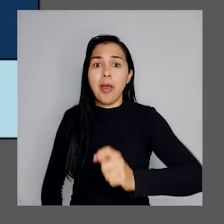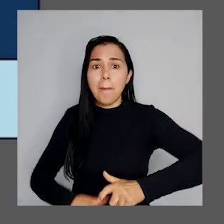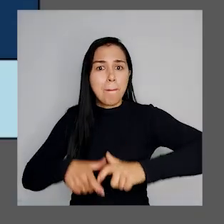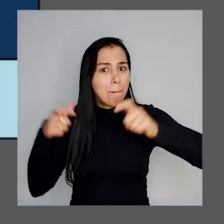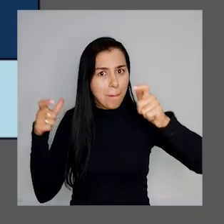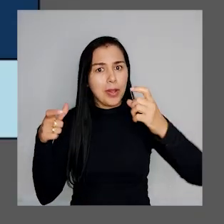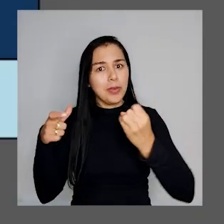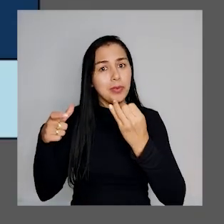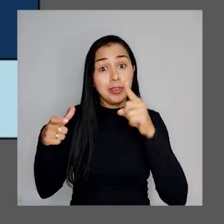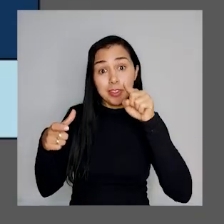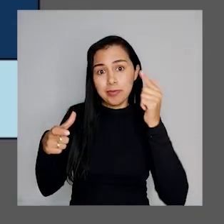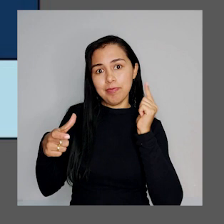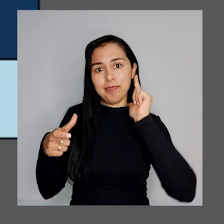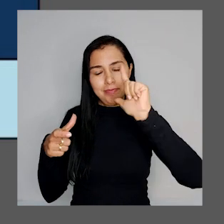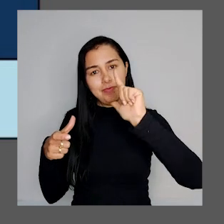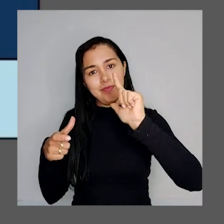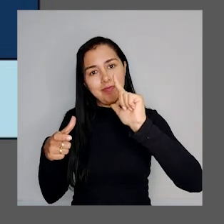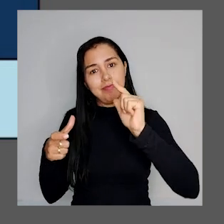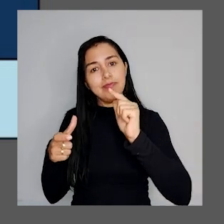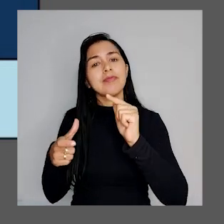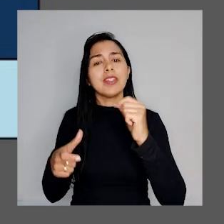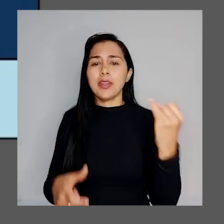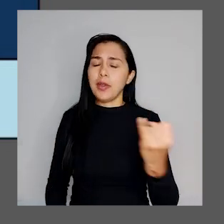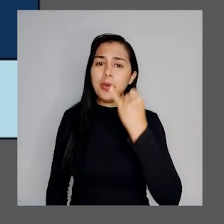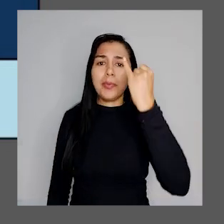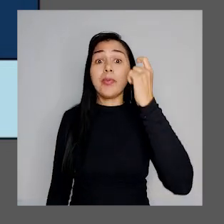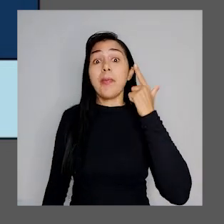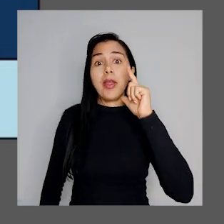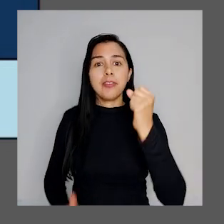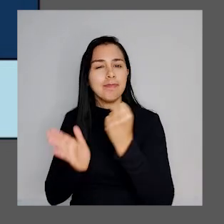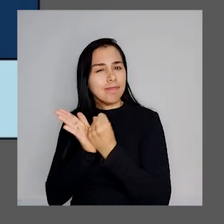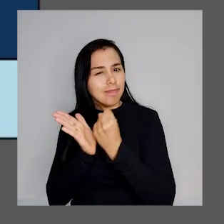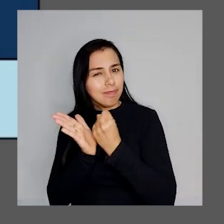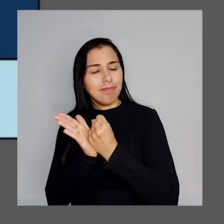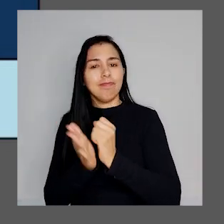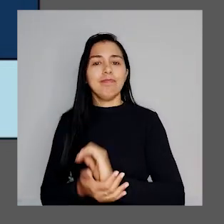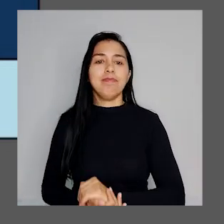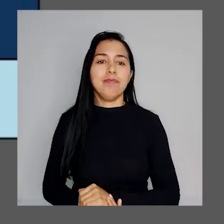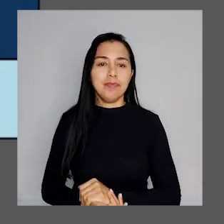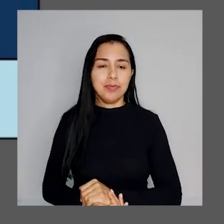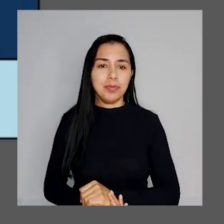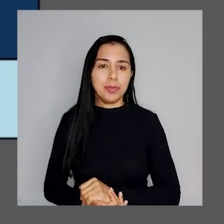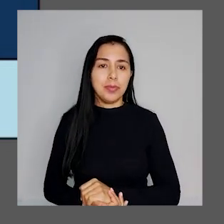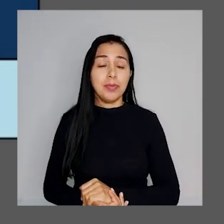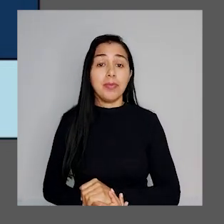tentem responder a maior quantidade de itens que você conseguir, porque vai